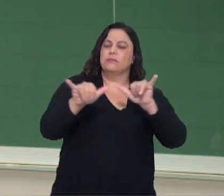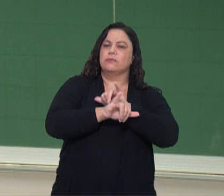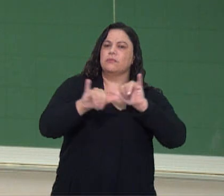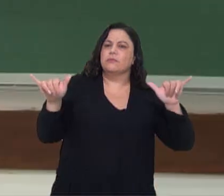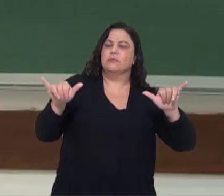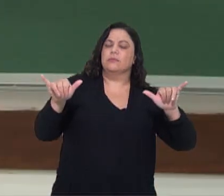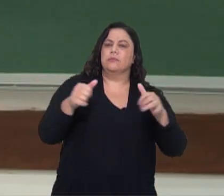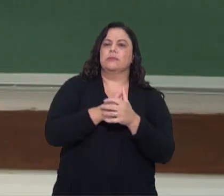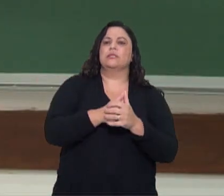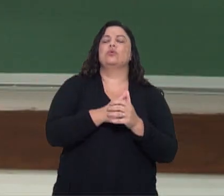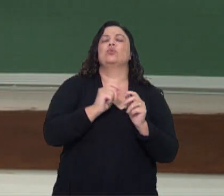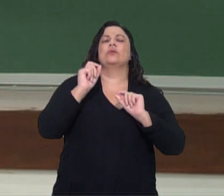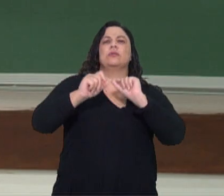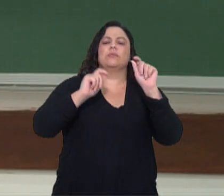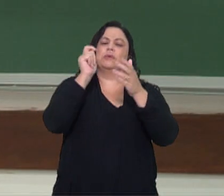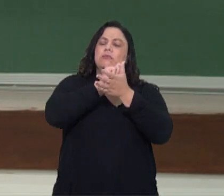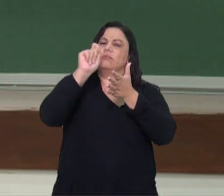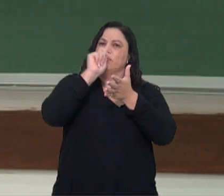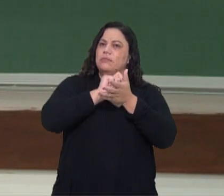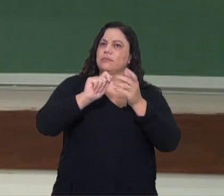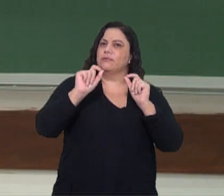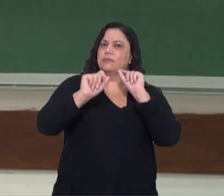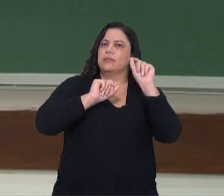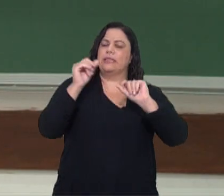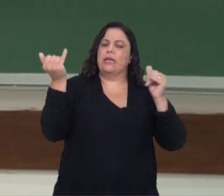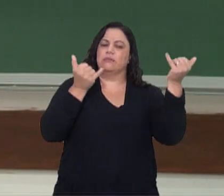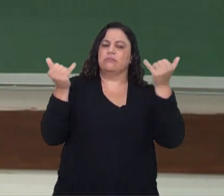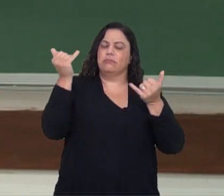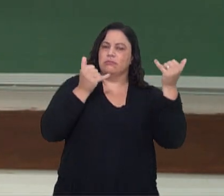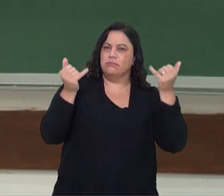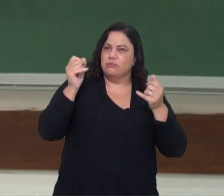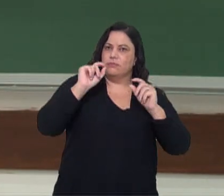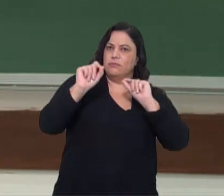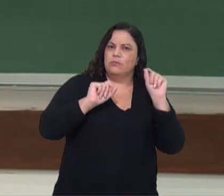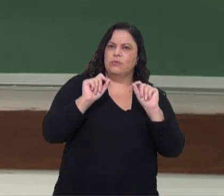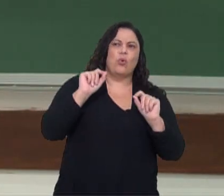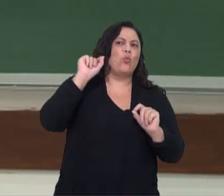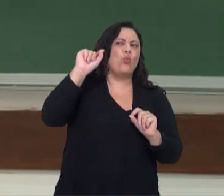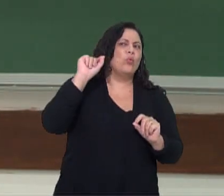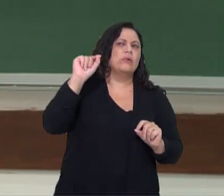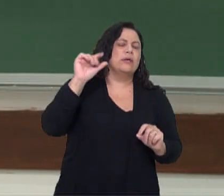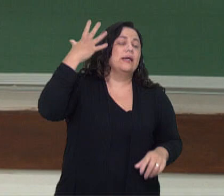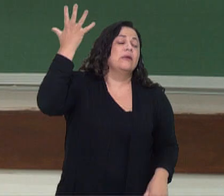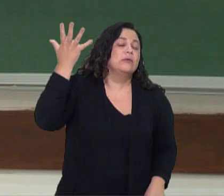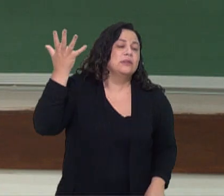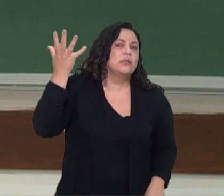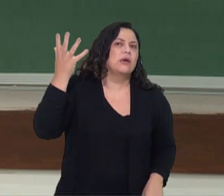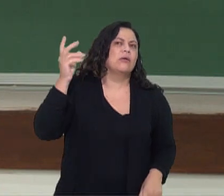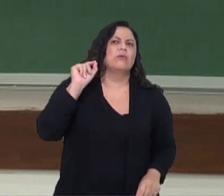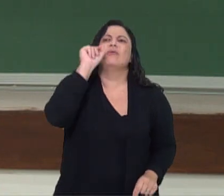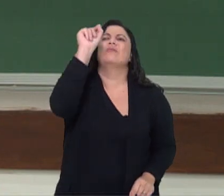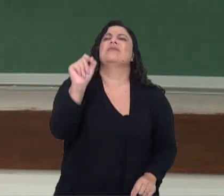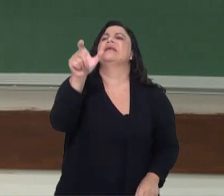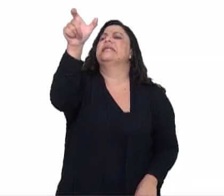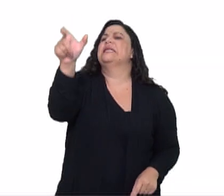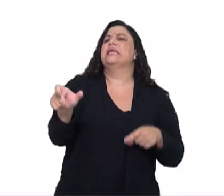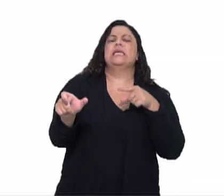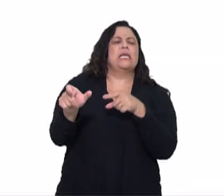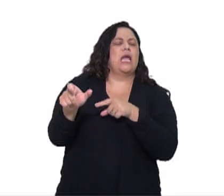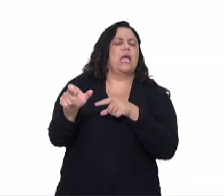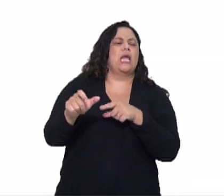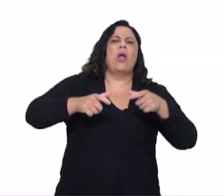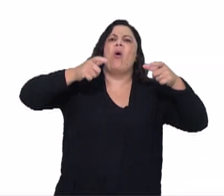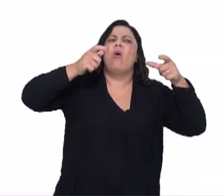você escrever o lead, ela tem que ter essas informações, ela tem que ter o que aconteceu, com quem aconteceu,